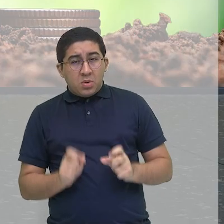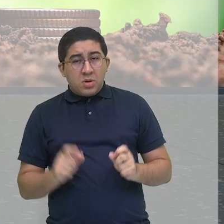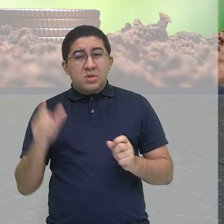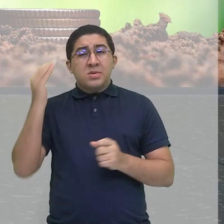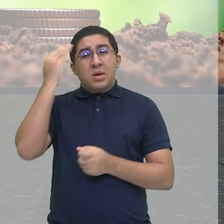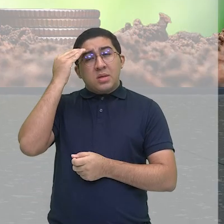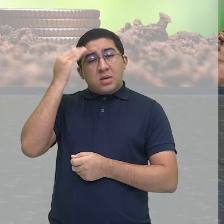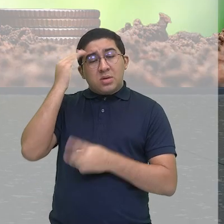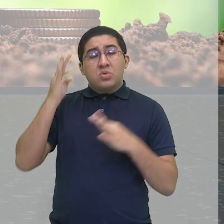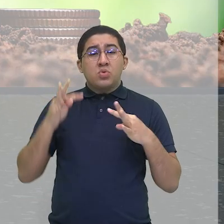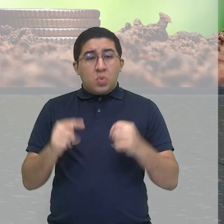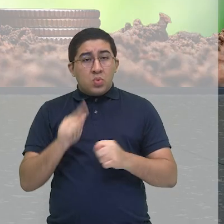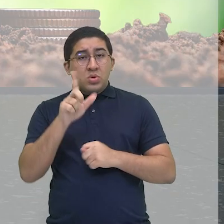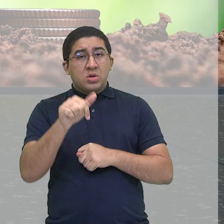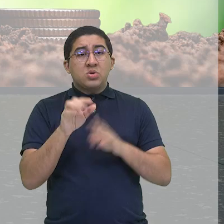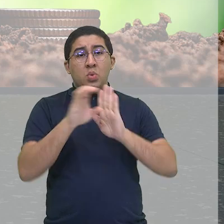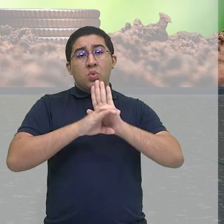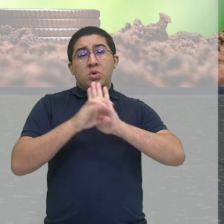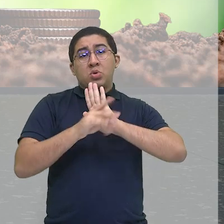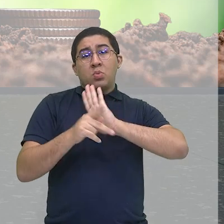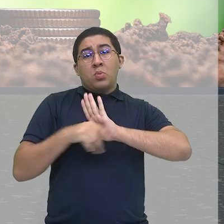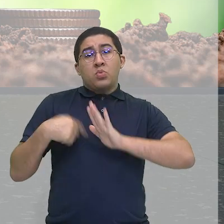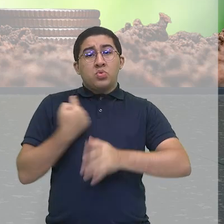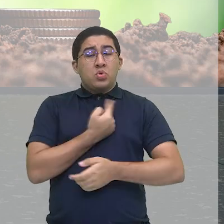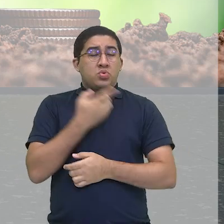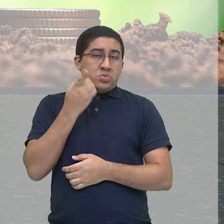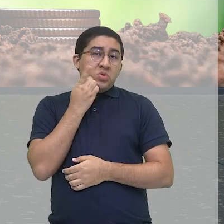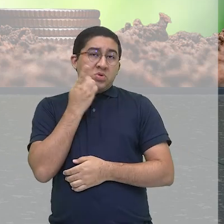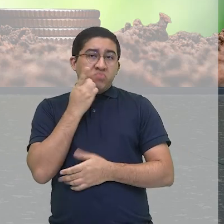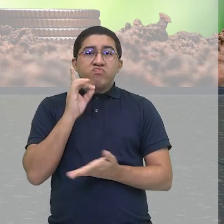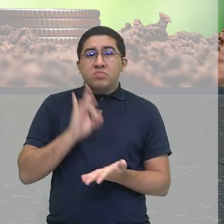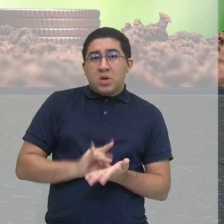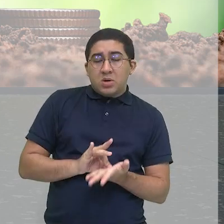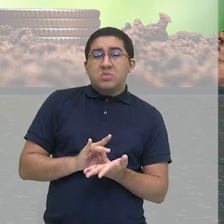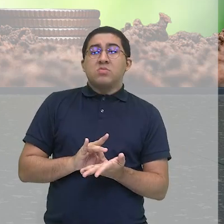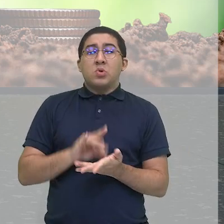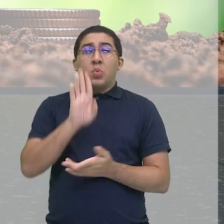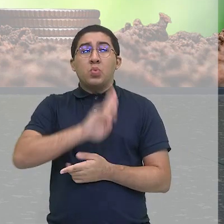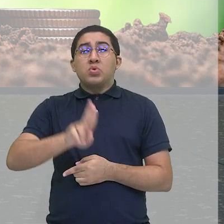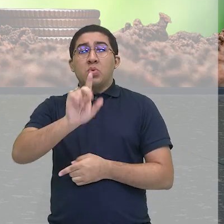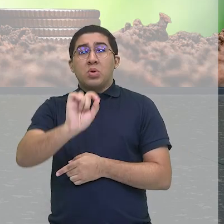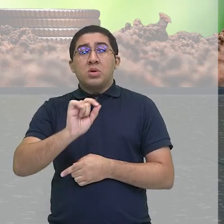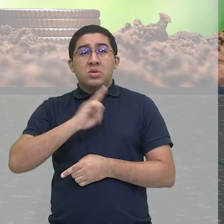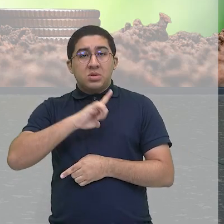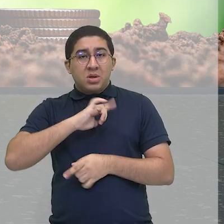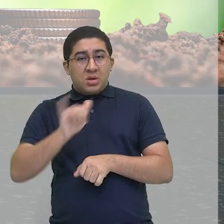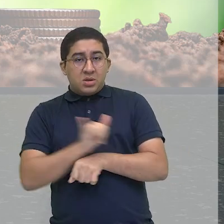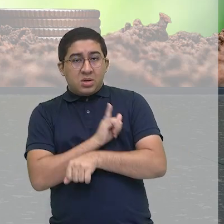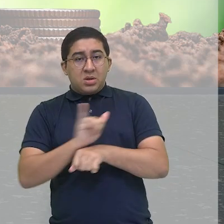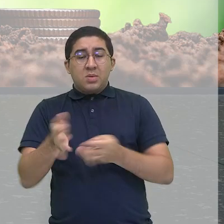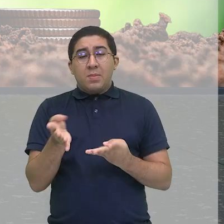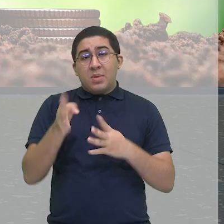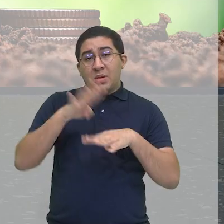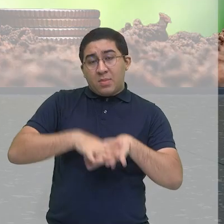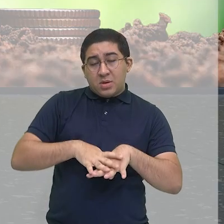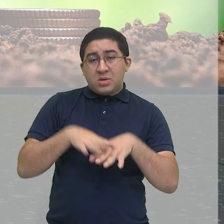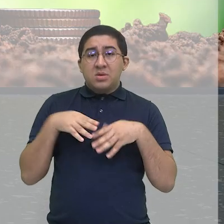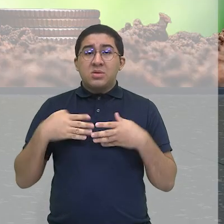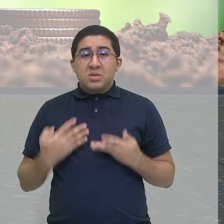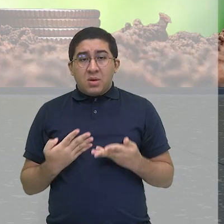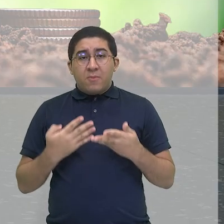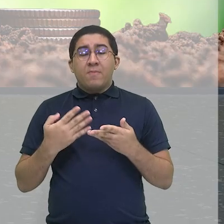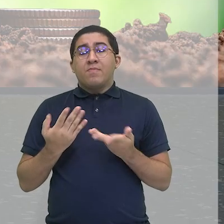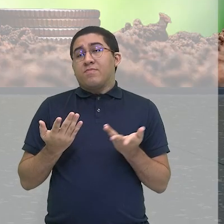interpretar resultados do nosso cotidiano, da realidade, usando o quê? Usando as ferramentas matemáticas. Então,